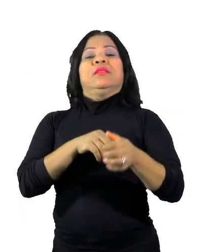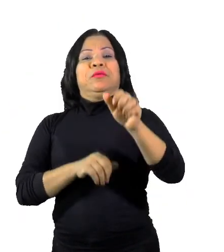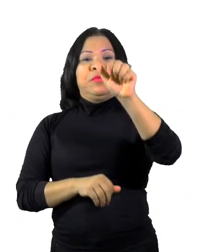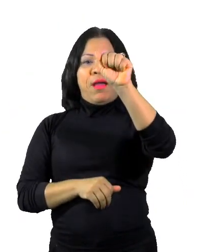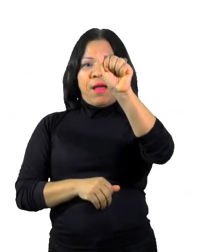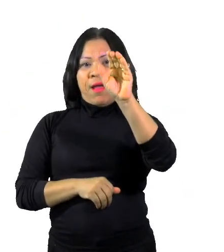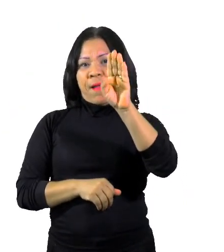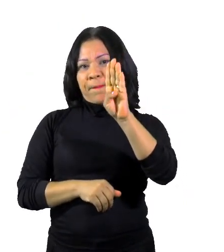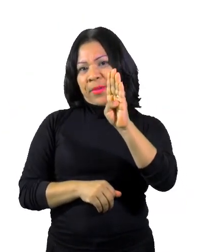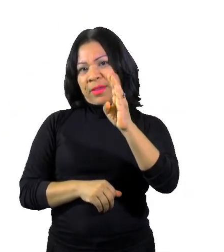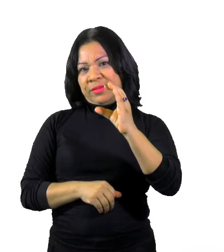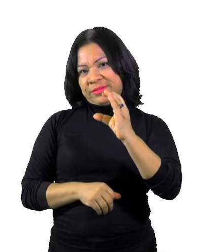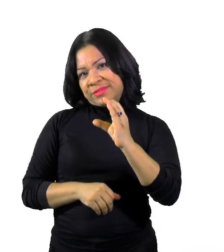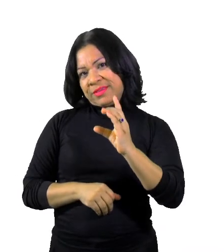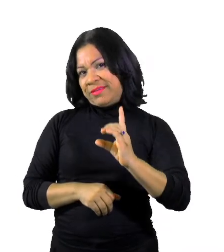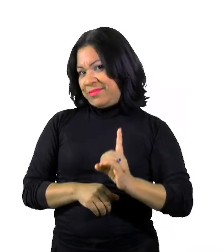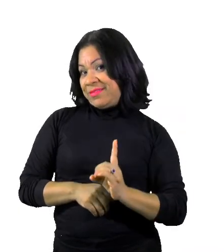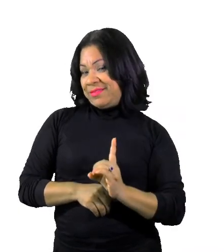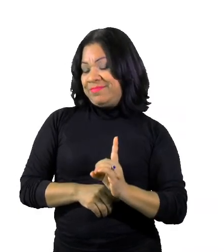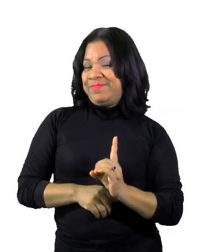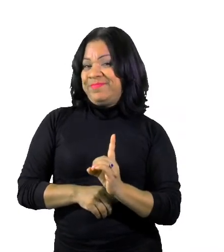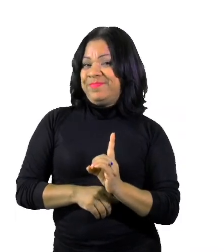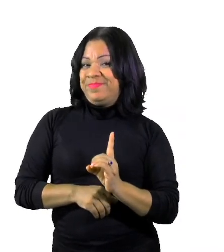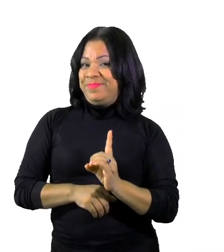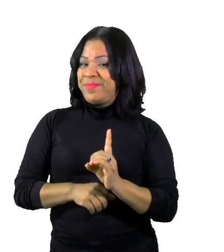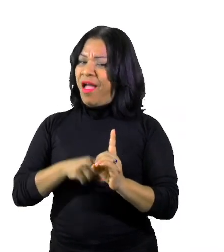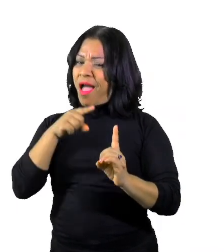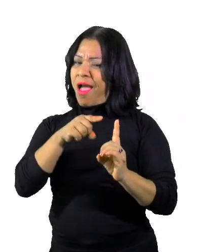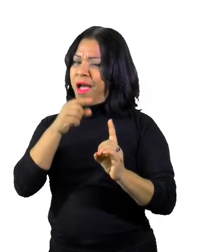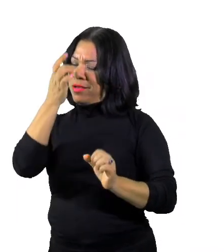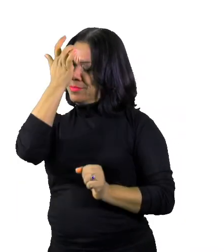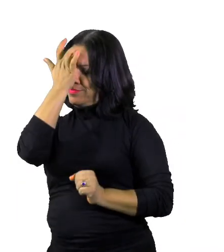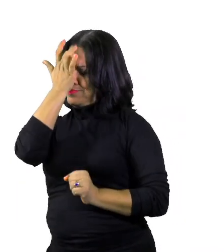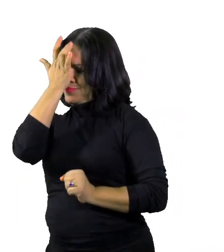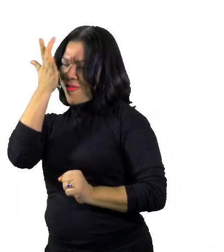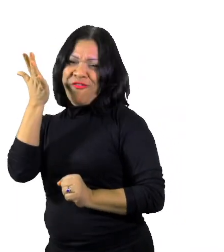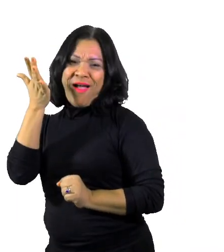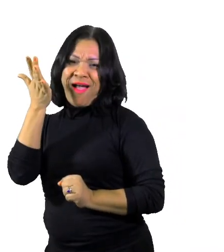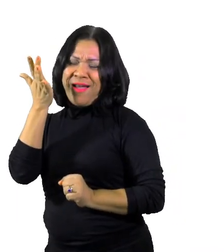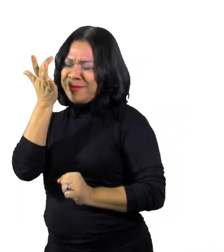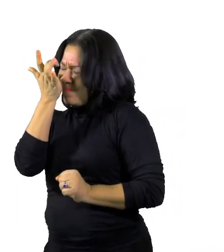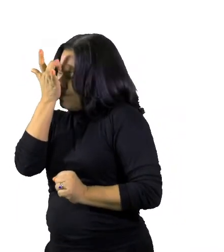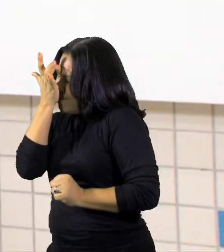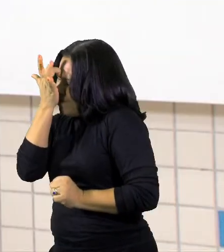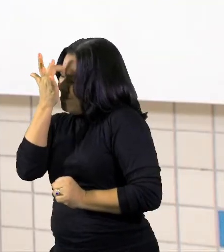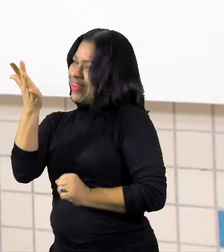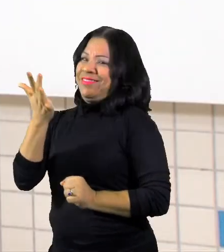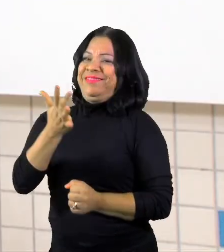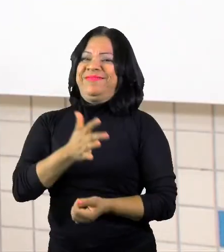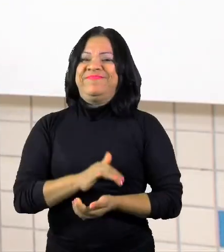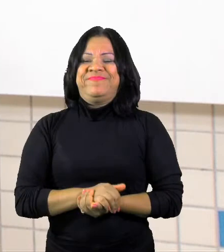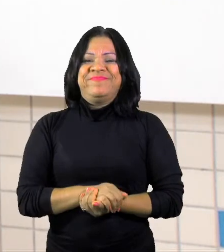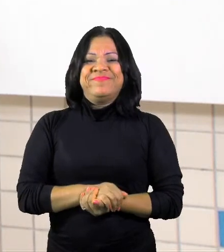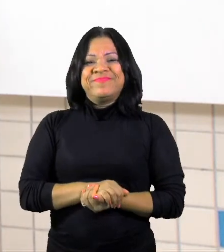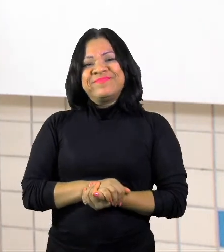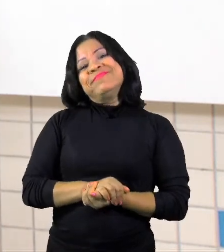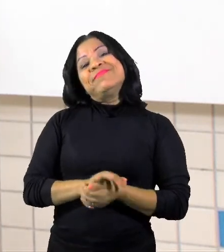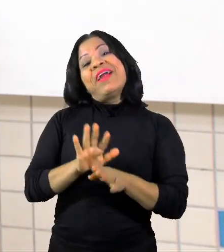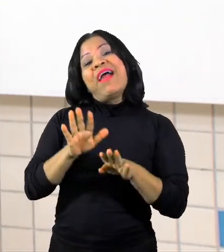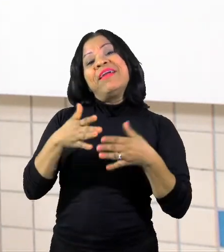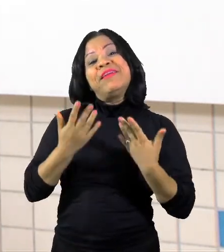B, C e D. Essa tá fácil, essa tá muito fácil, né? Porque já lá no final